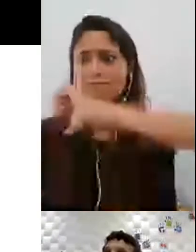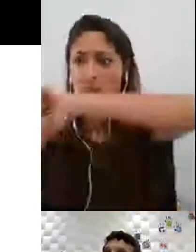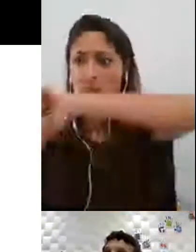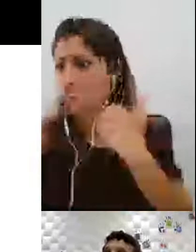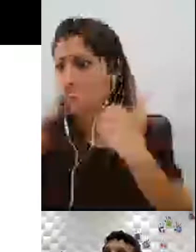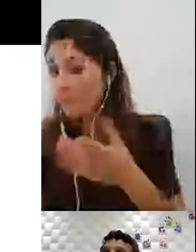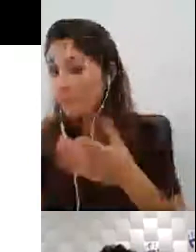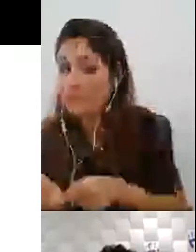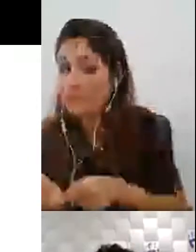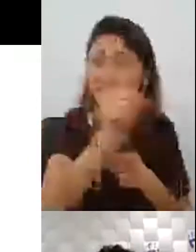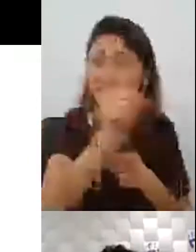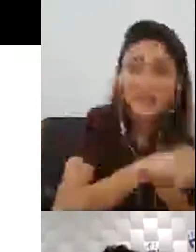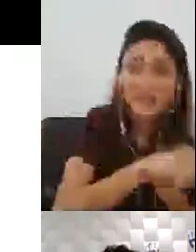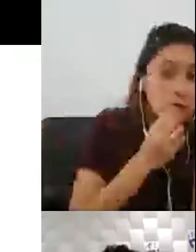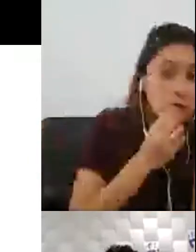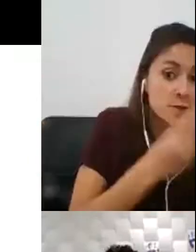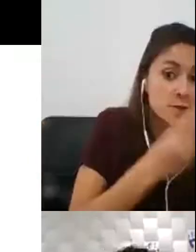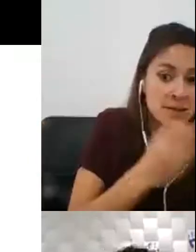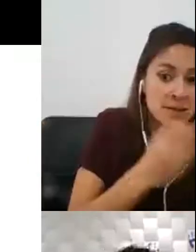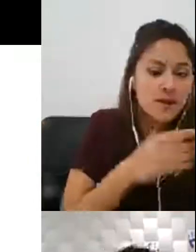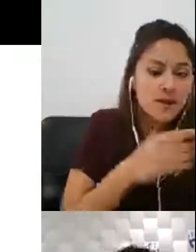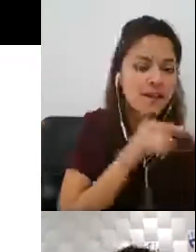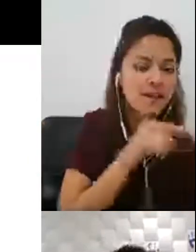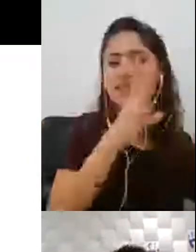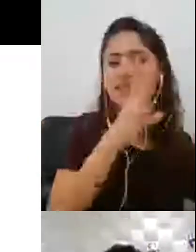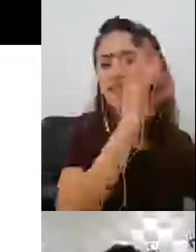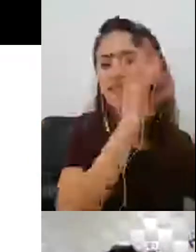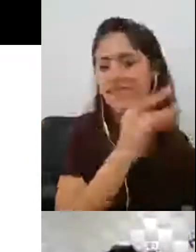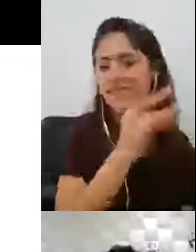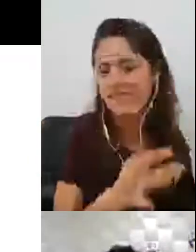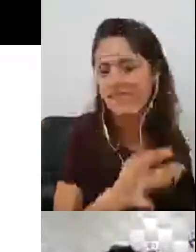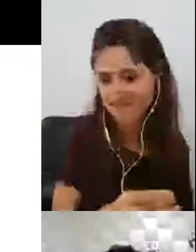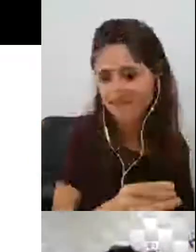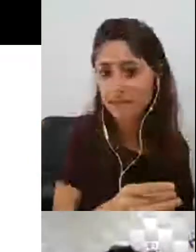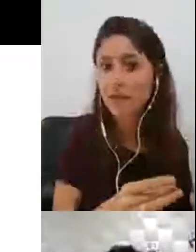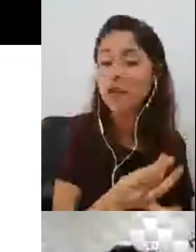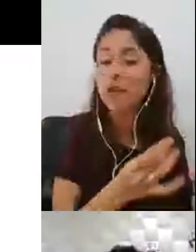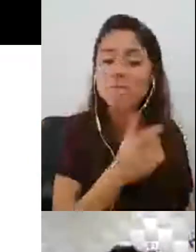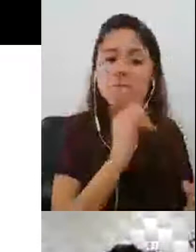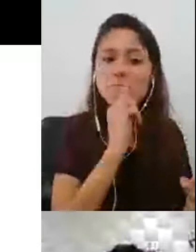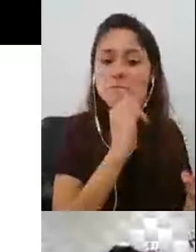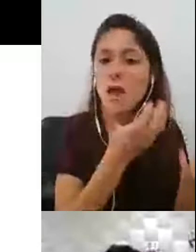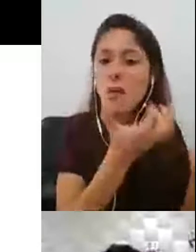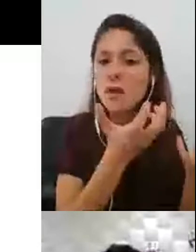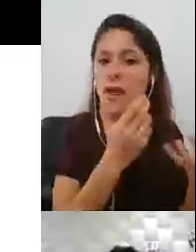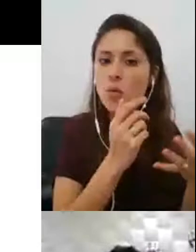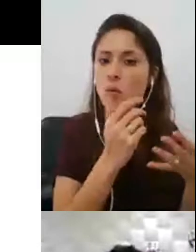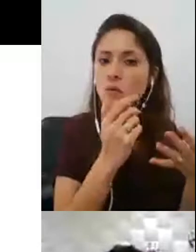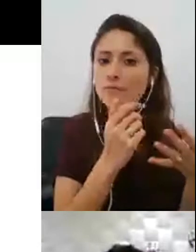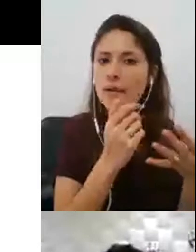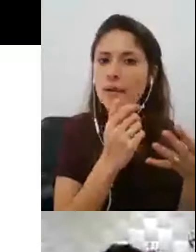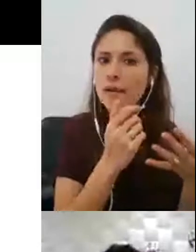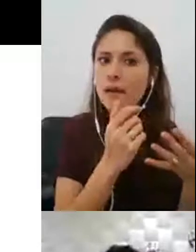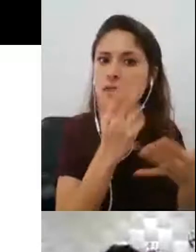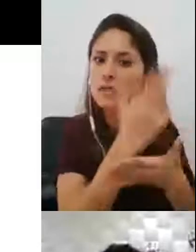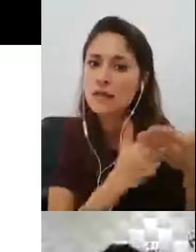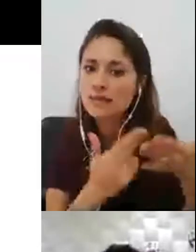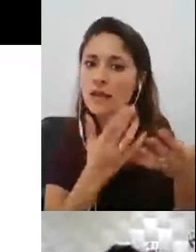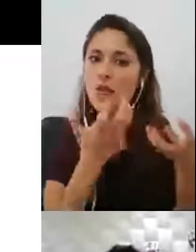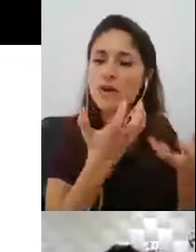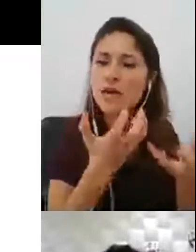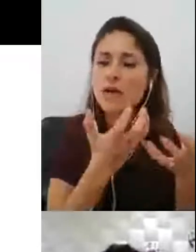não. A informação descreve detalhadamente algo que eu queira desenhar, que eu queira especificar,